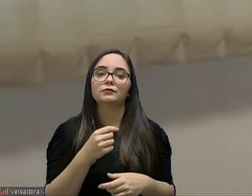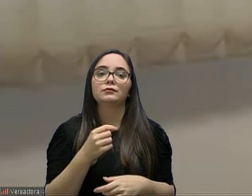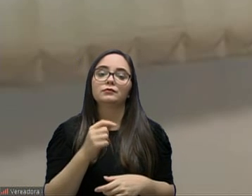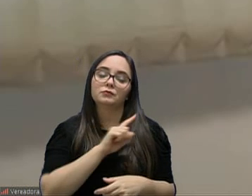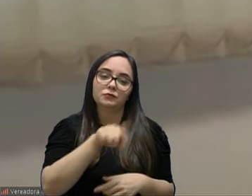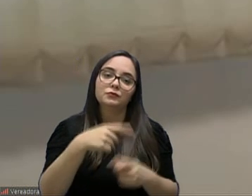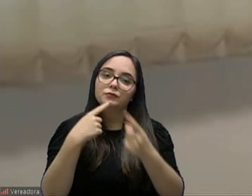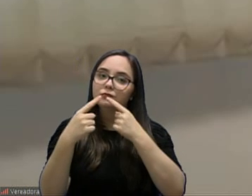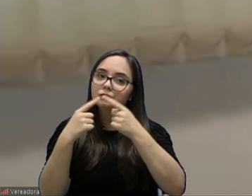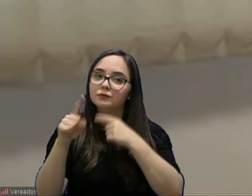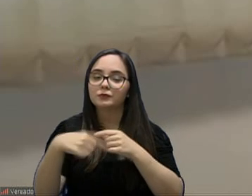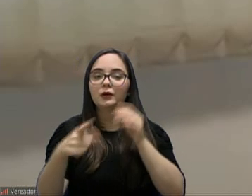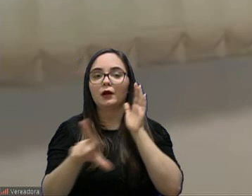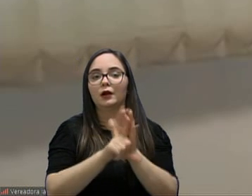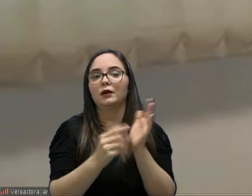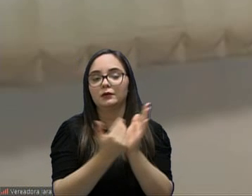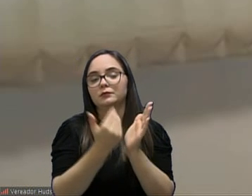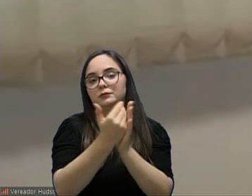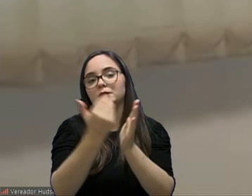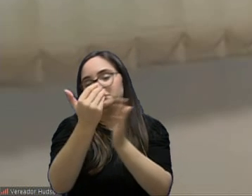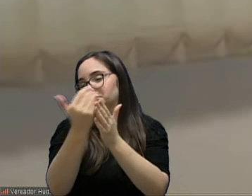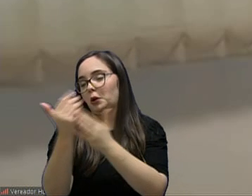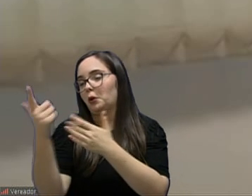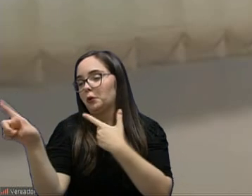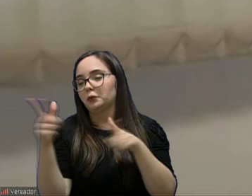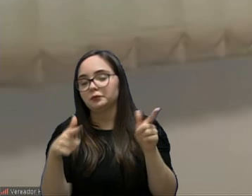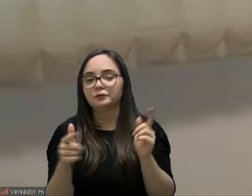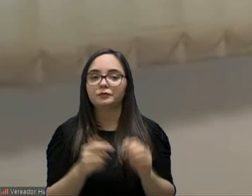gente resolve nas leis complementares.